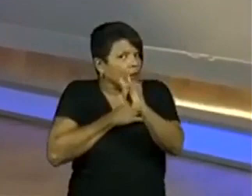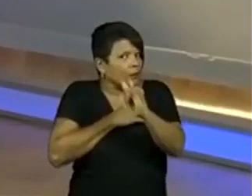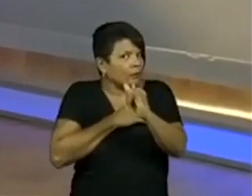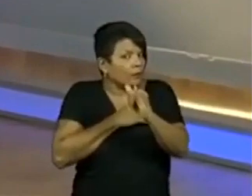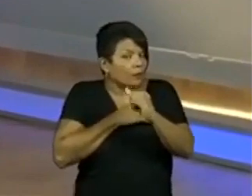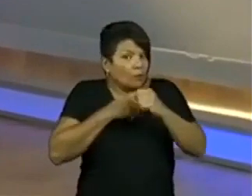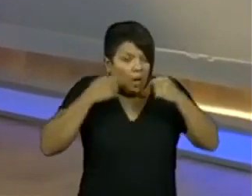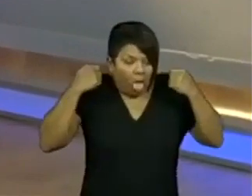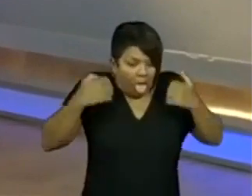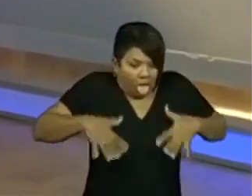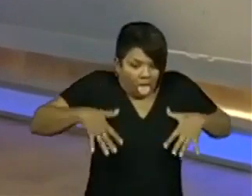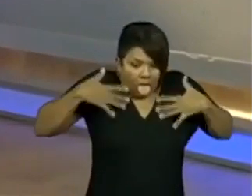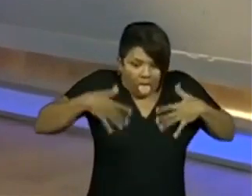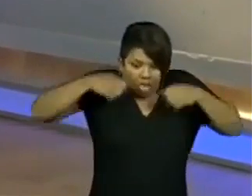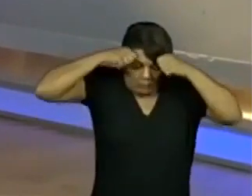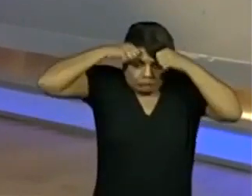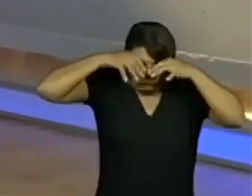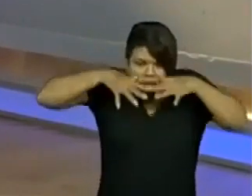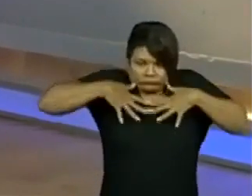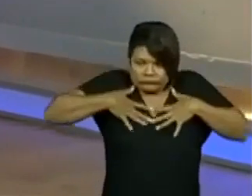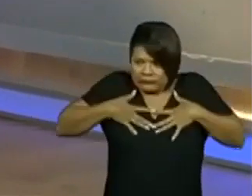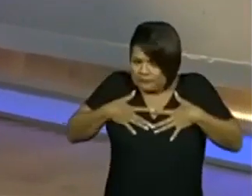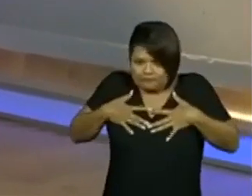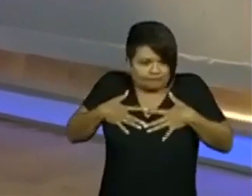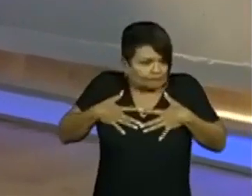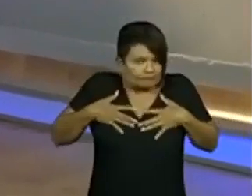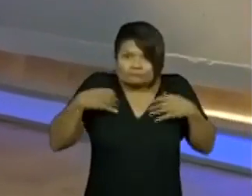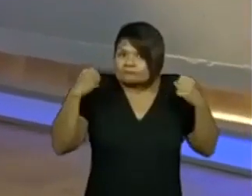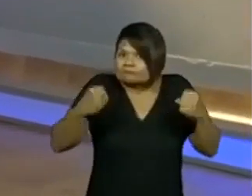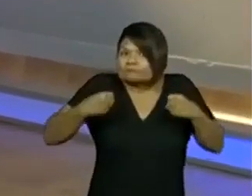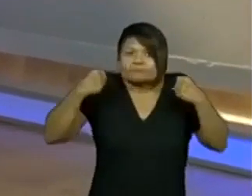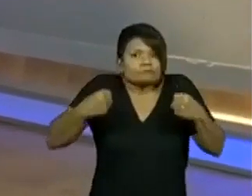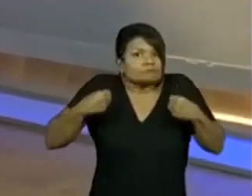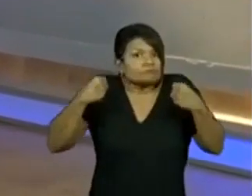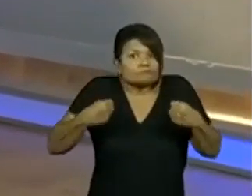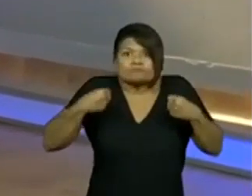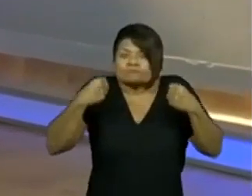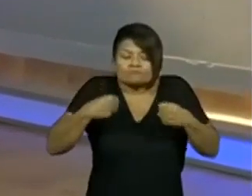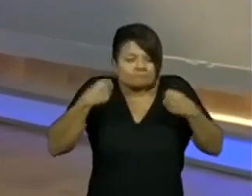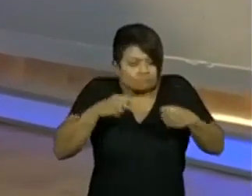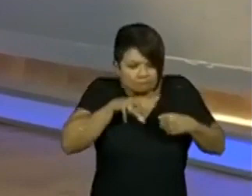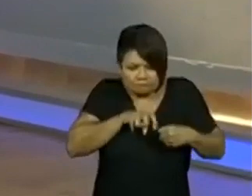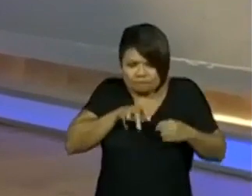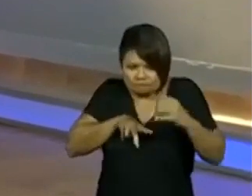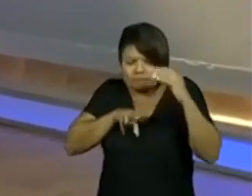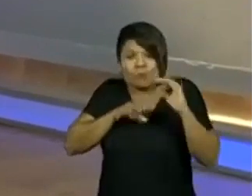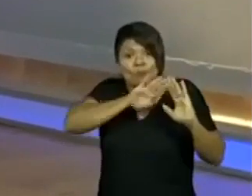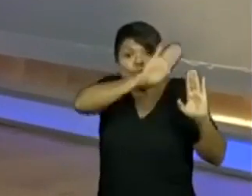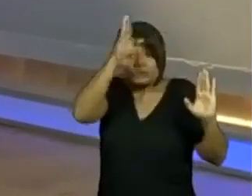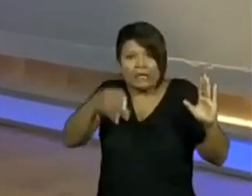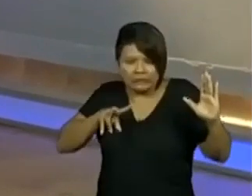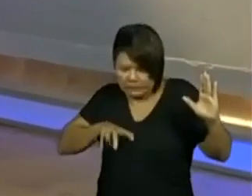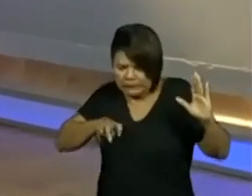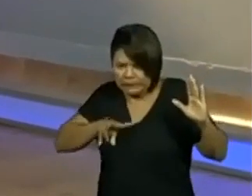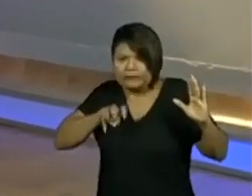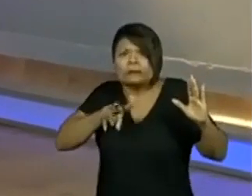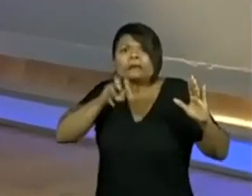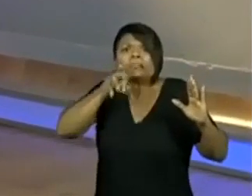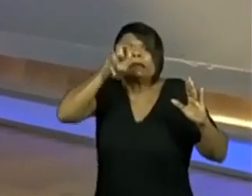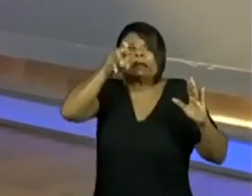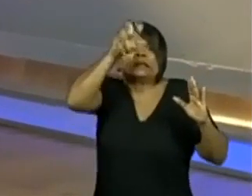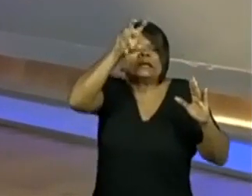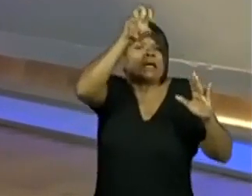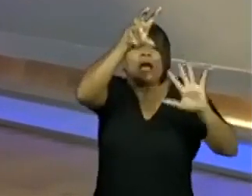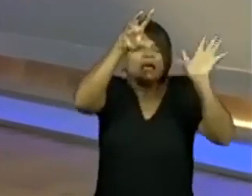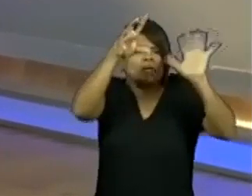foi apavorado, e voltou correndo até o alto da montanha para devolver à serpente luminosa aquele corpo